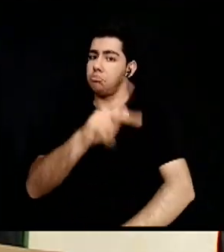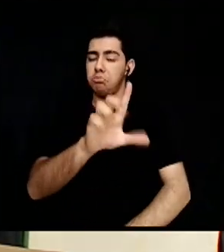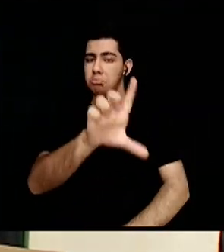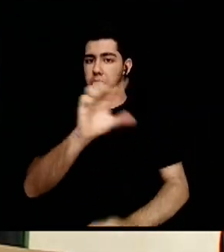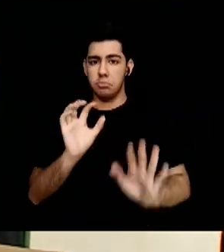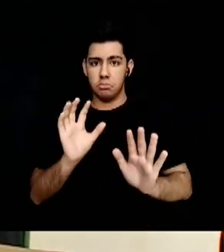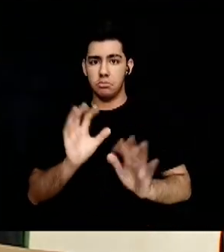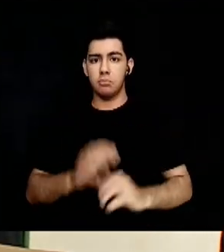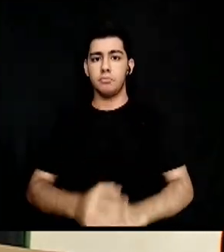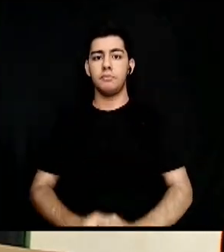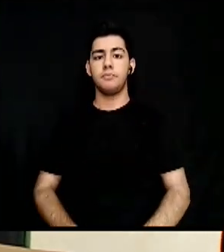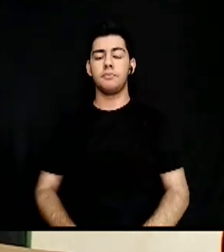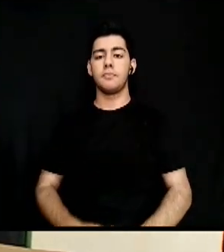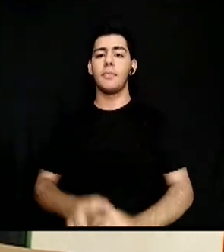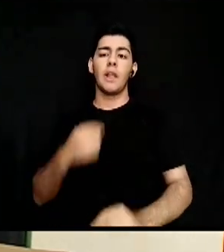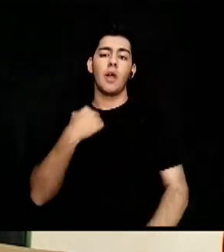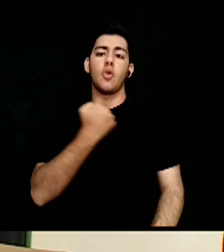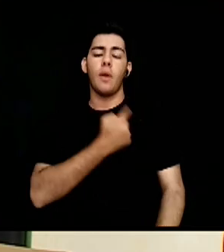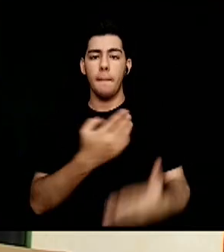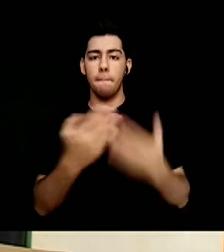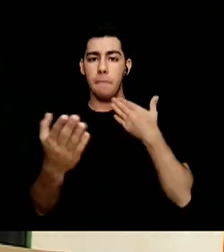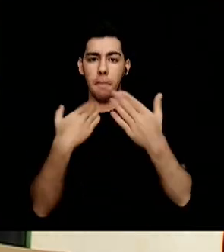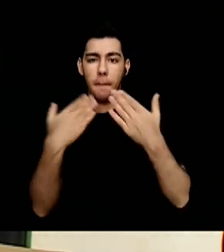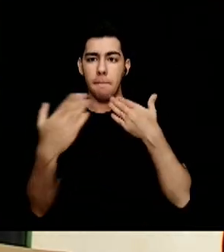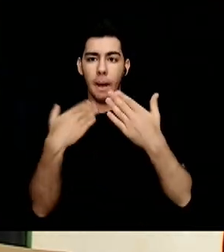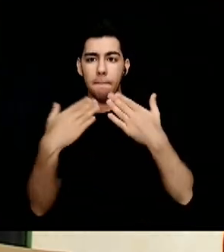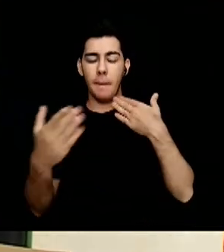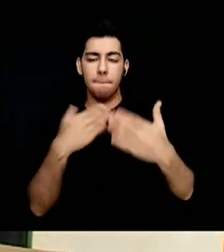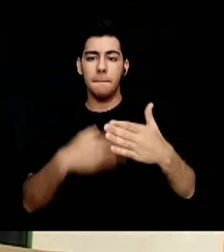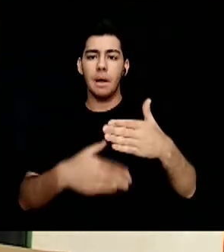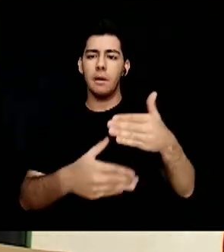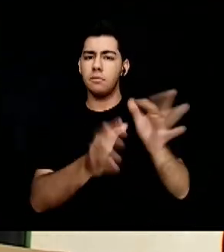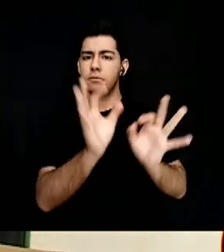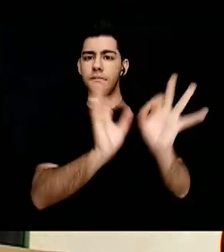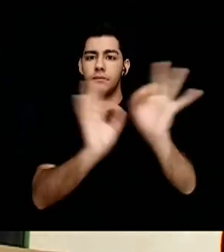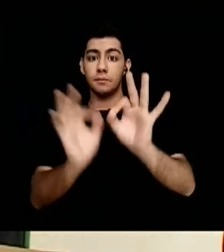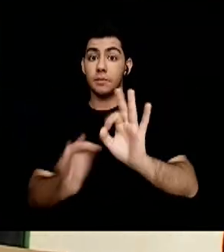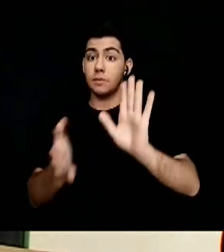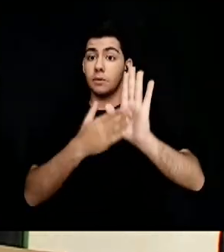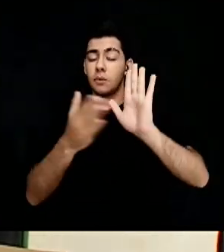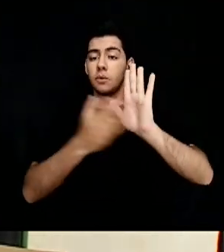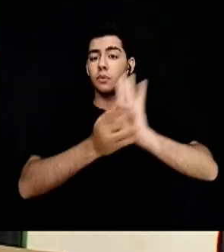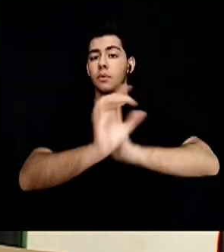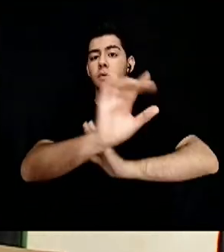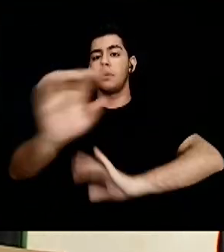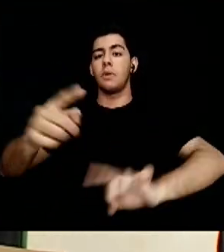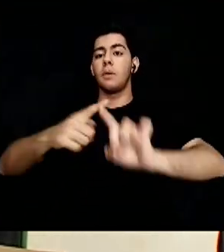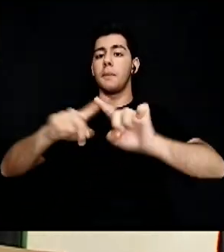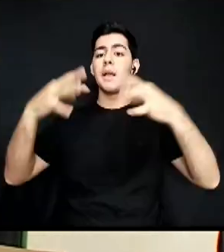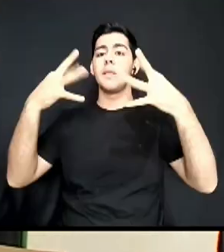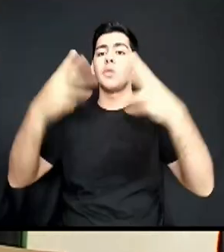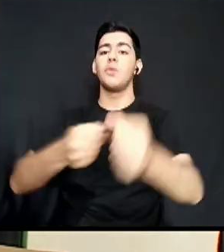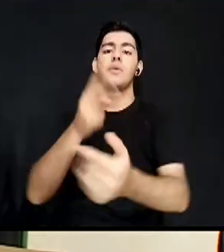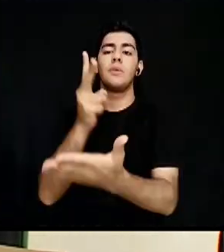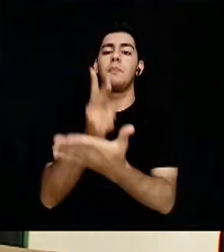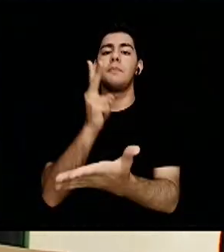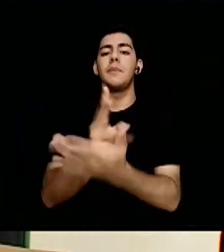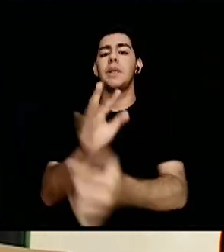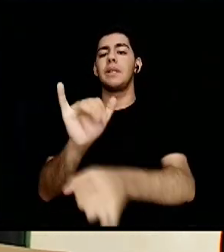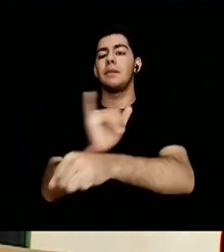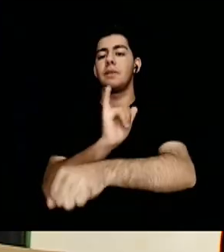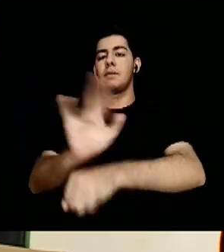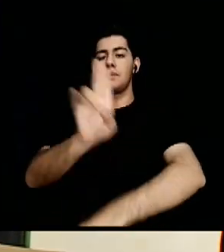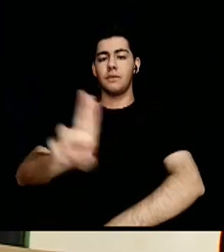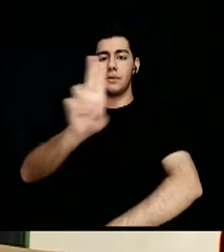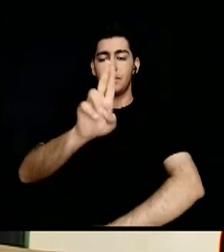gente vai conversar e vai montar aí uma proposta individual, mas todas vão fazer a mesma técnica. E aí, a